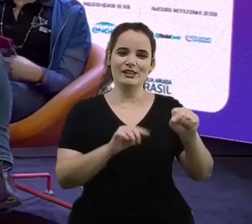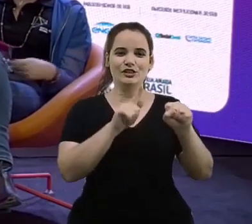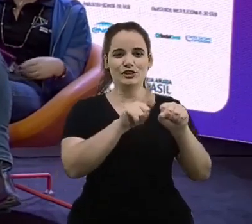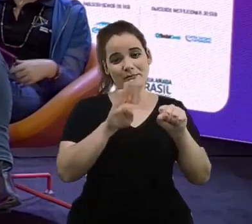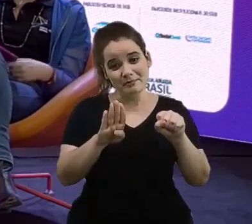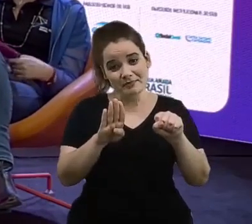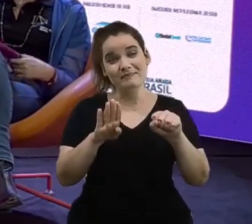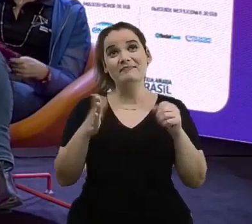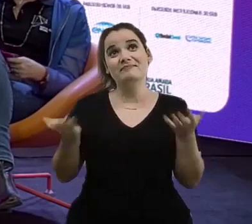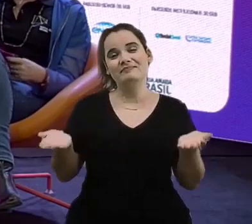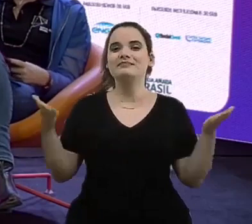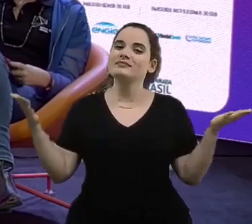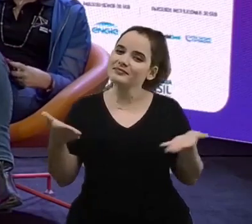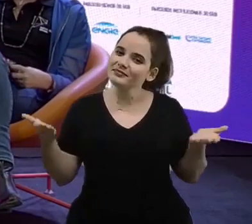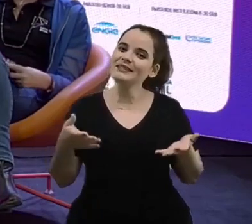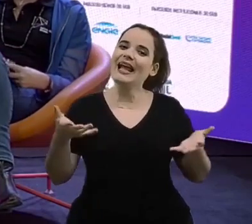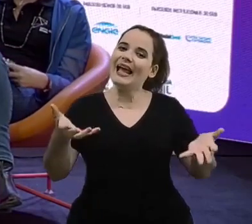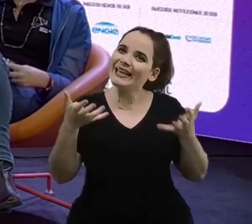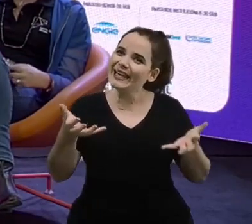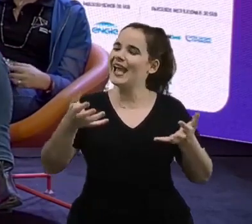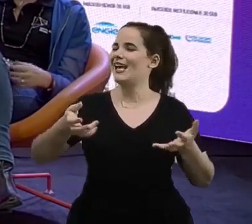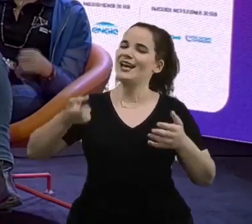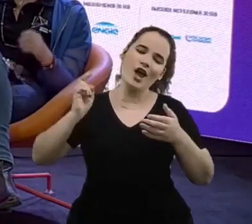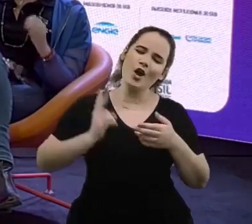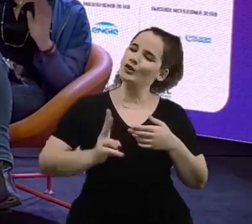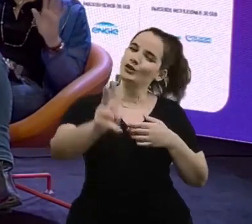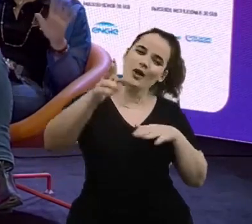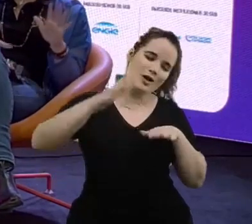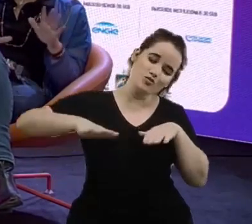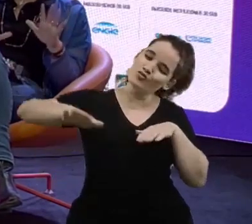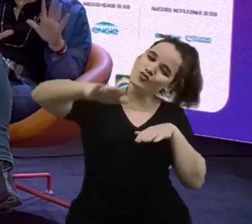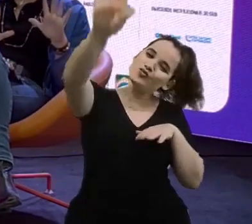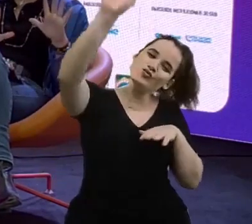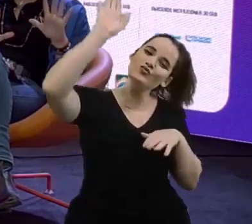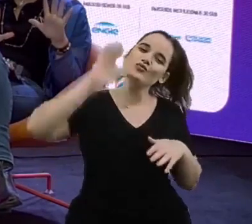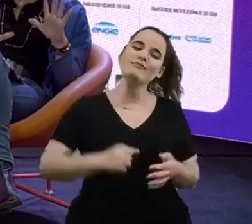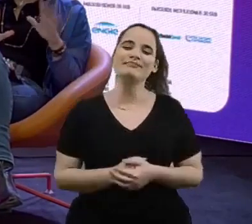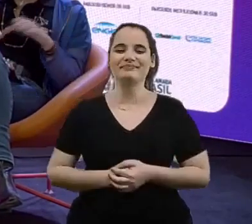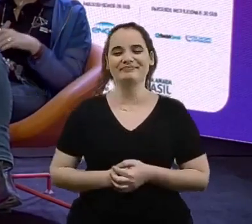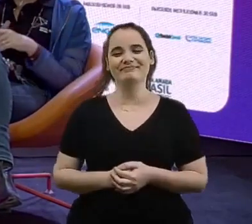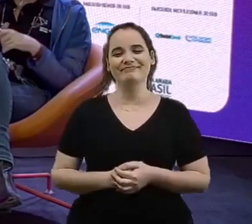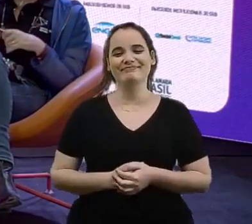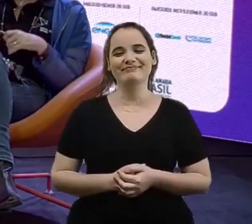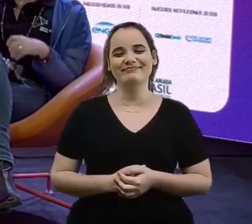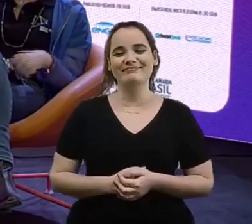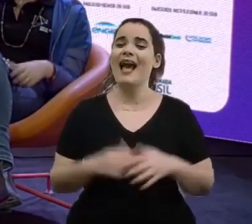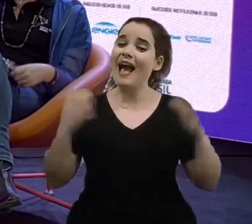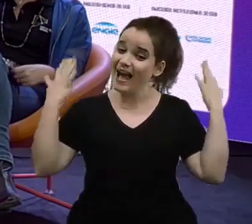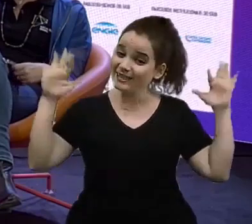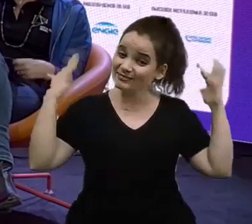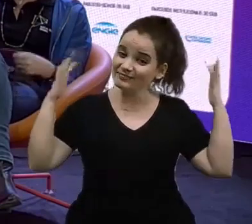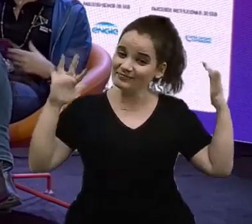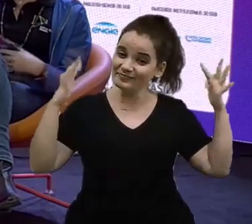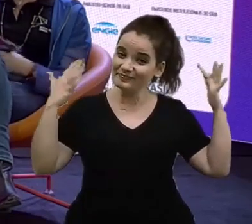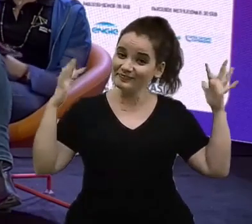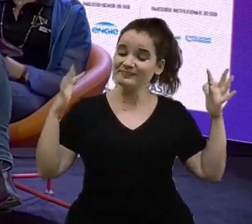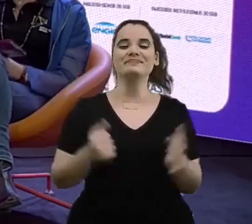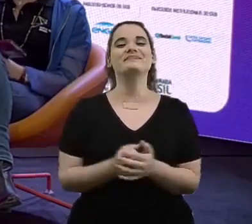nossa visão de saúde, de gestão de informação, de dados que são necessários para a gente fazer o enfrentamento da